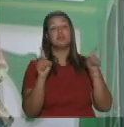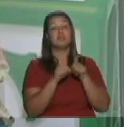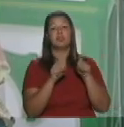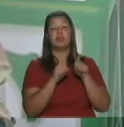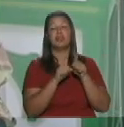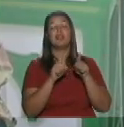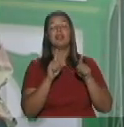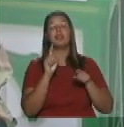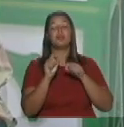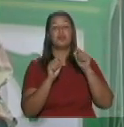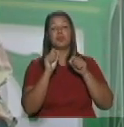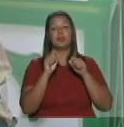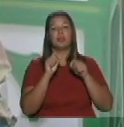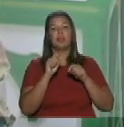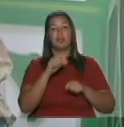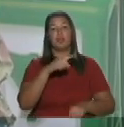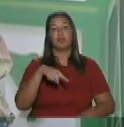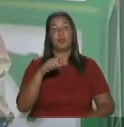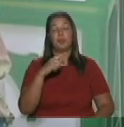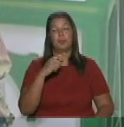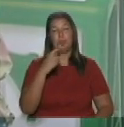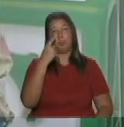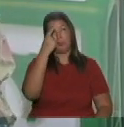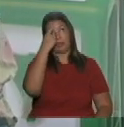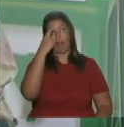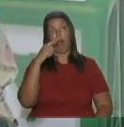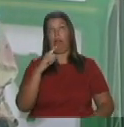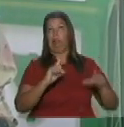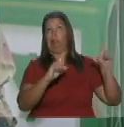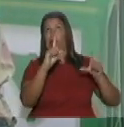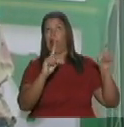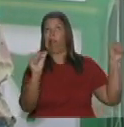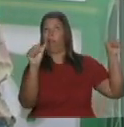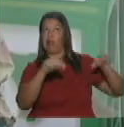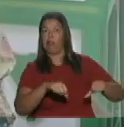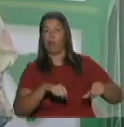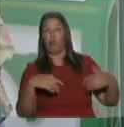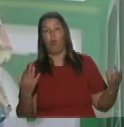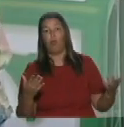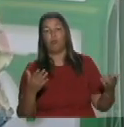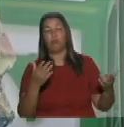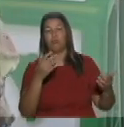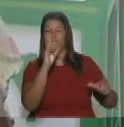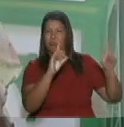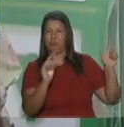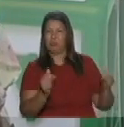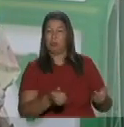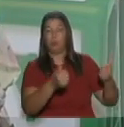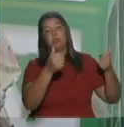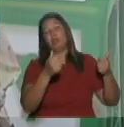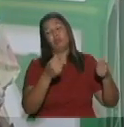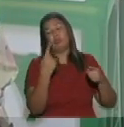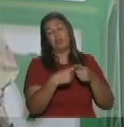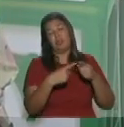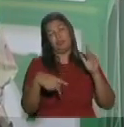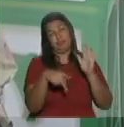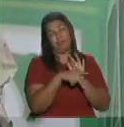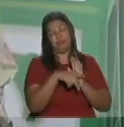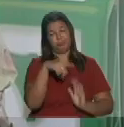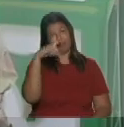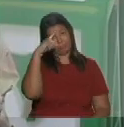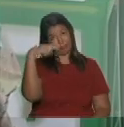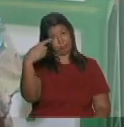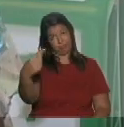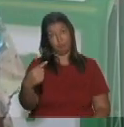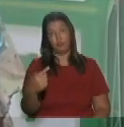no quanto a gente não pode nem demonizar a televisão, porque ela faz parte do cotidiano, né? Então não adianta fingir